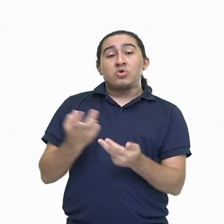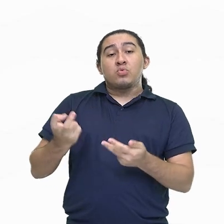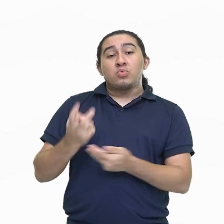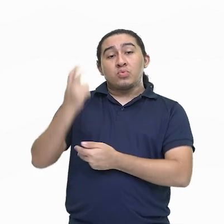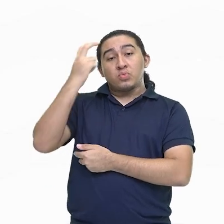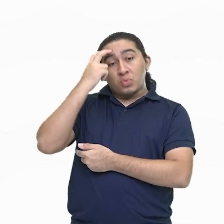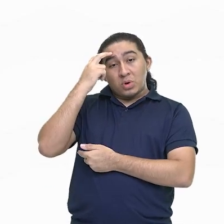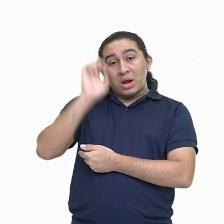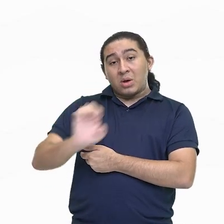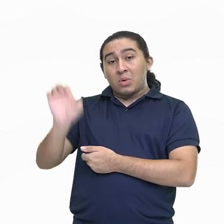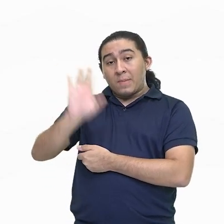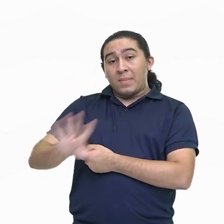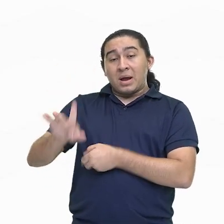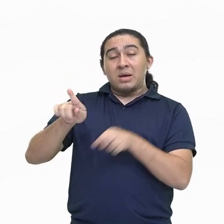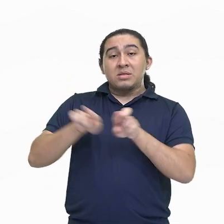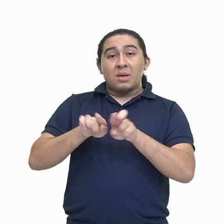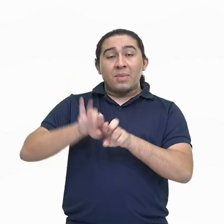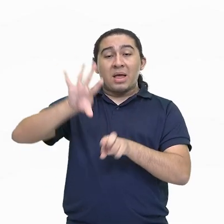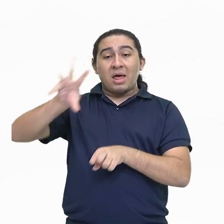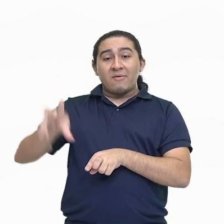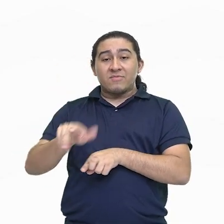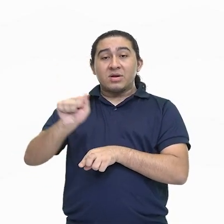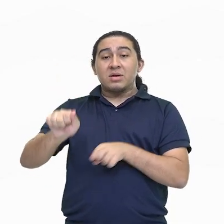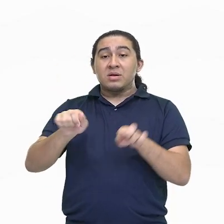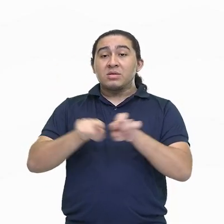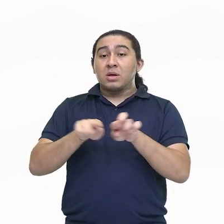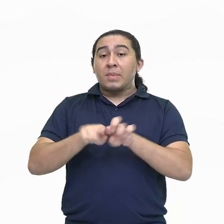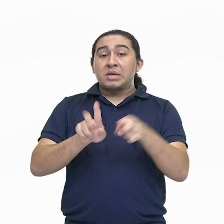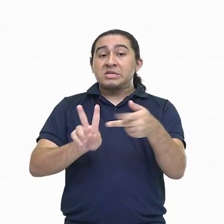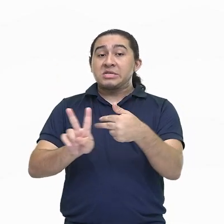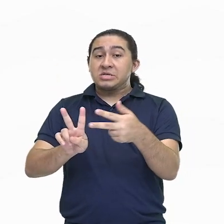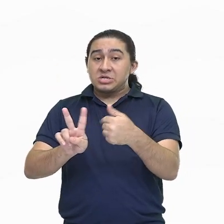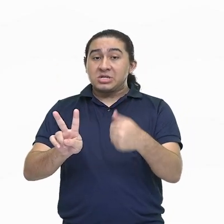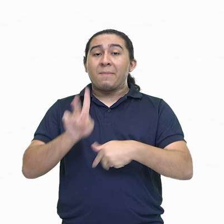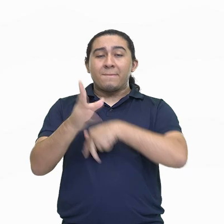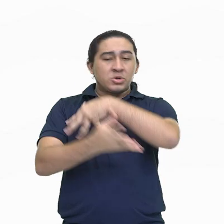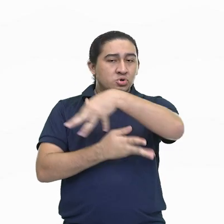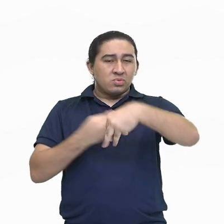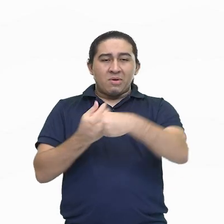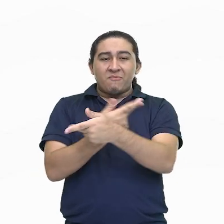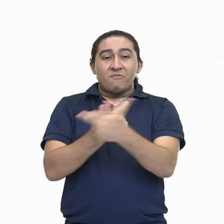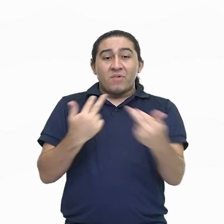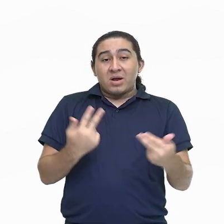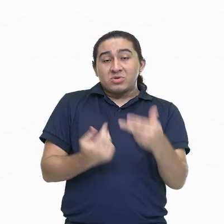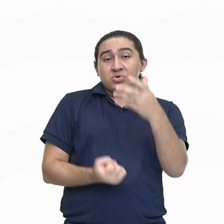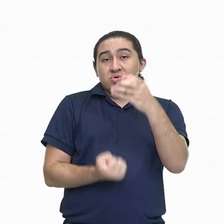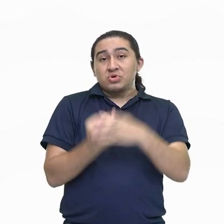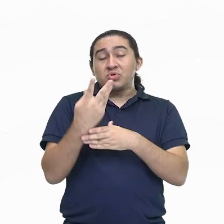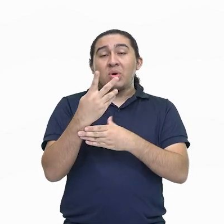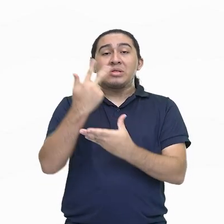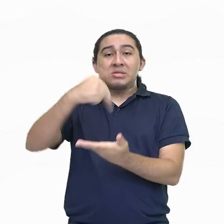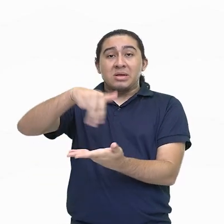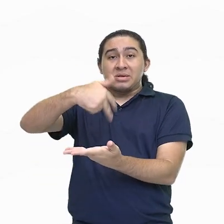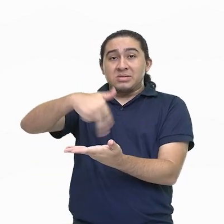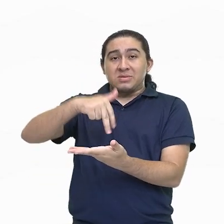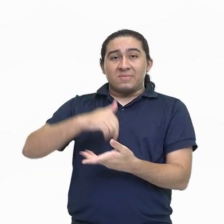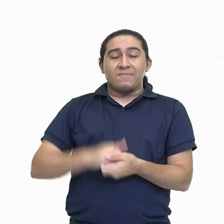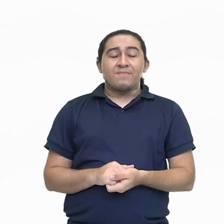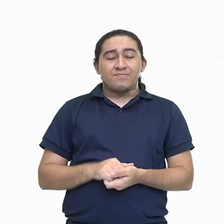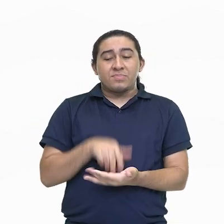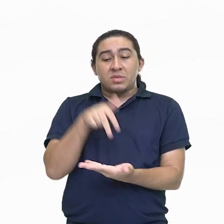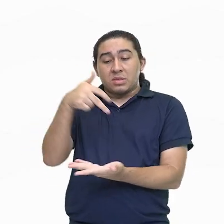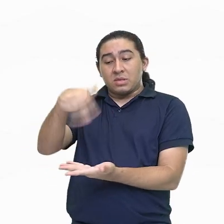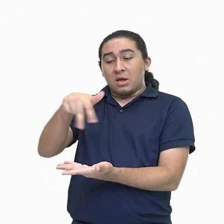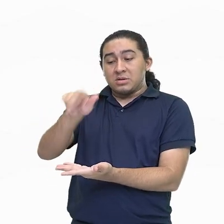indígena, aliadas às manifestações oriundas do próprio país. A dança é uma expressão artística considerada um